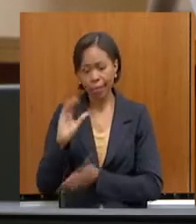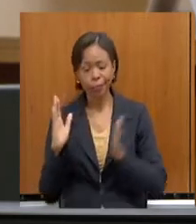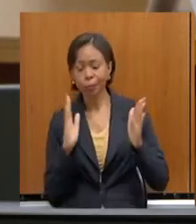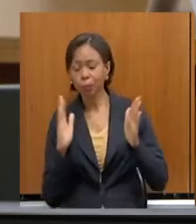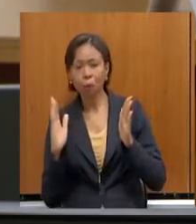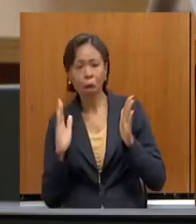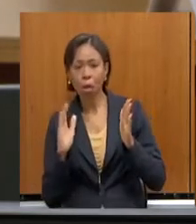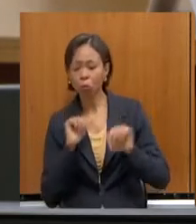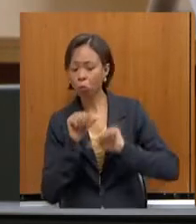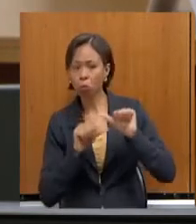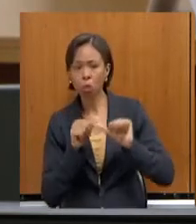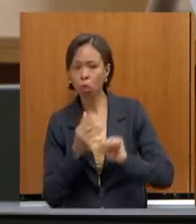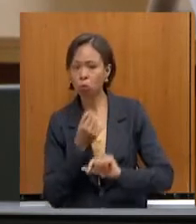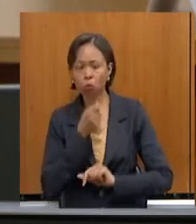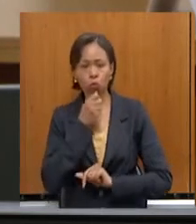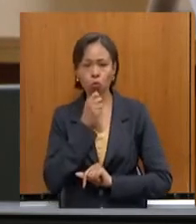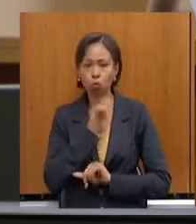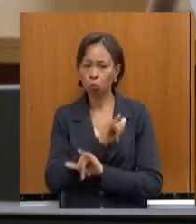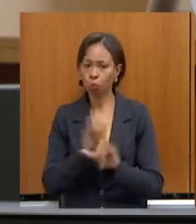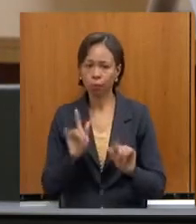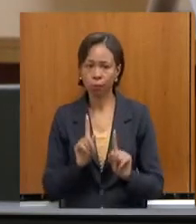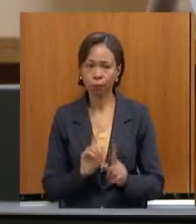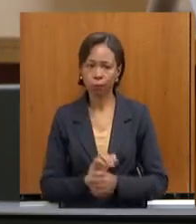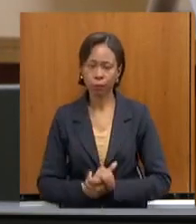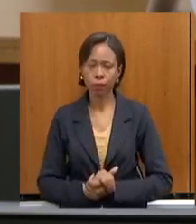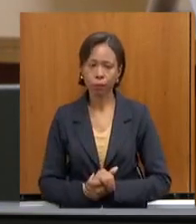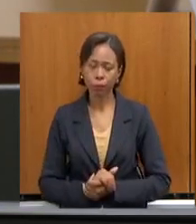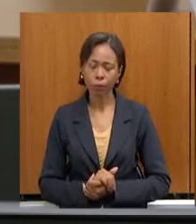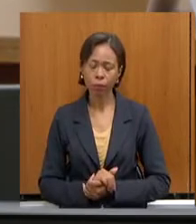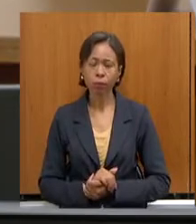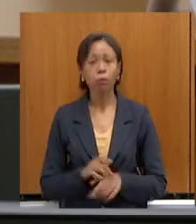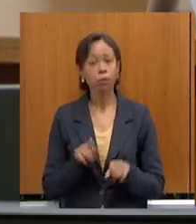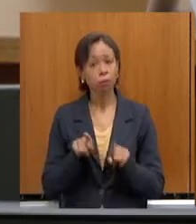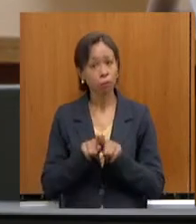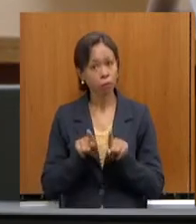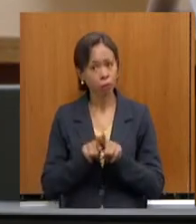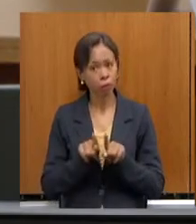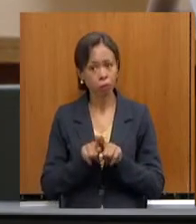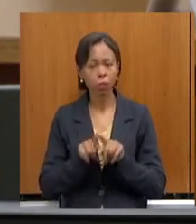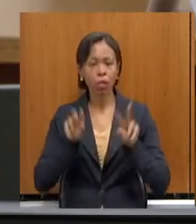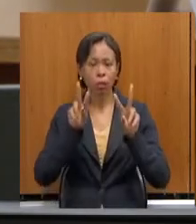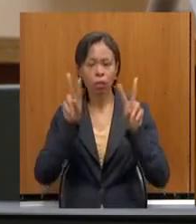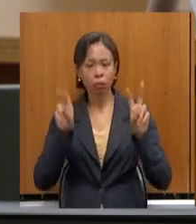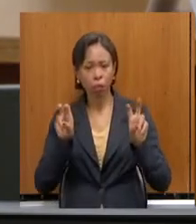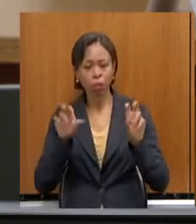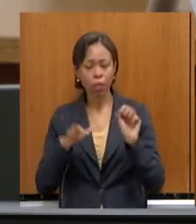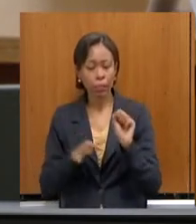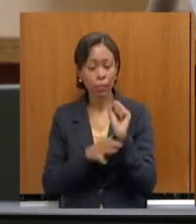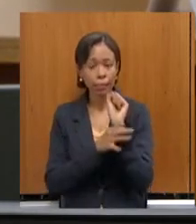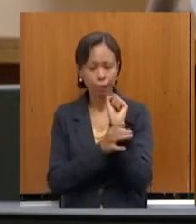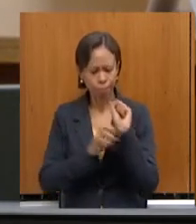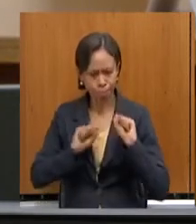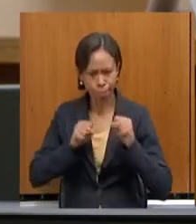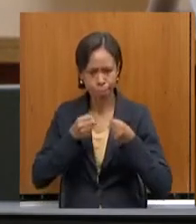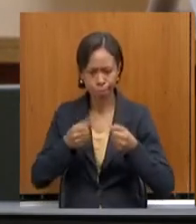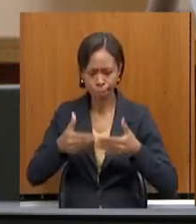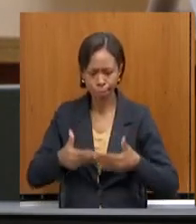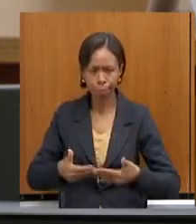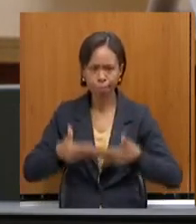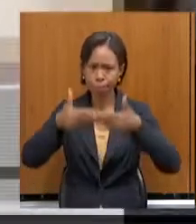descaracterização é bem Além disso né no temos segurança de barragem